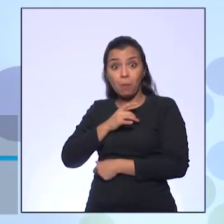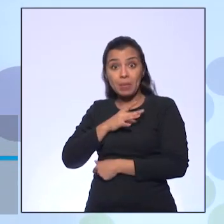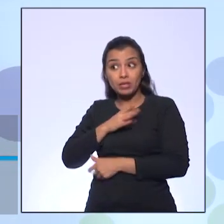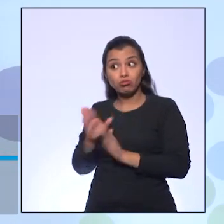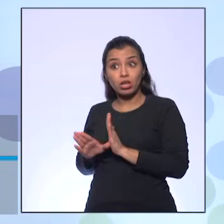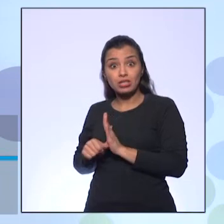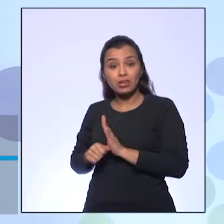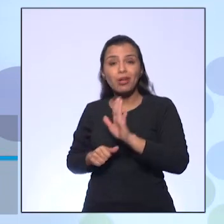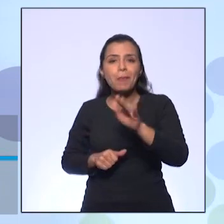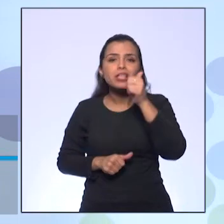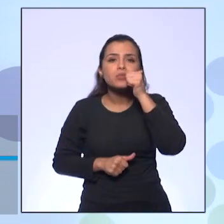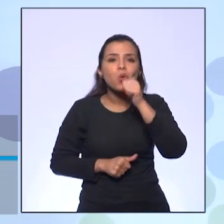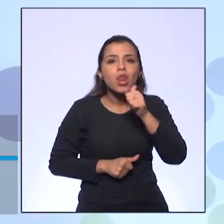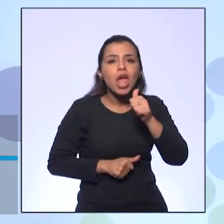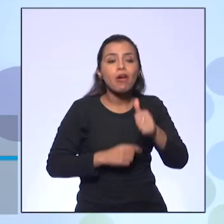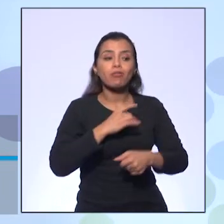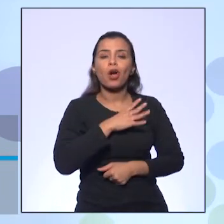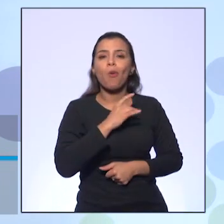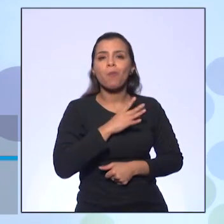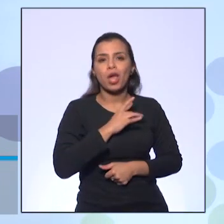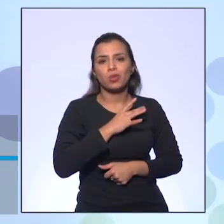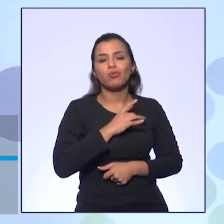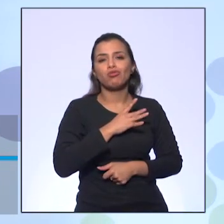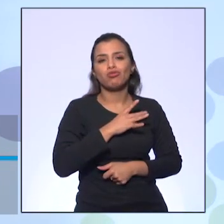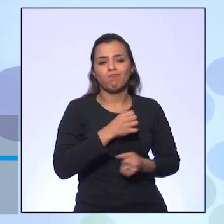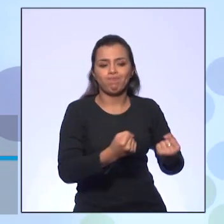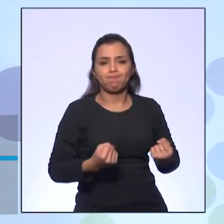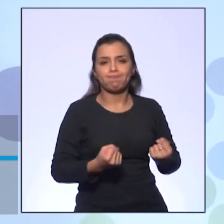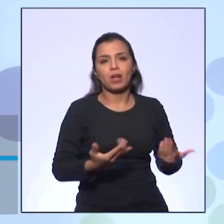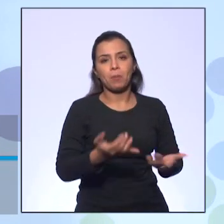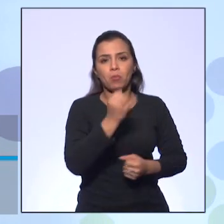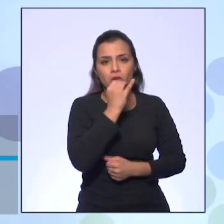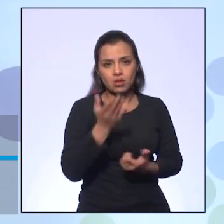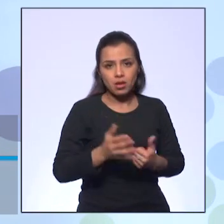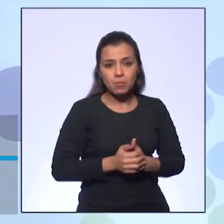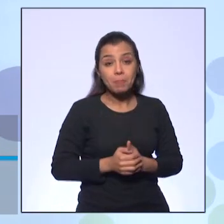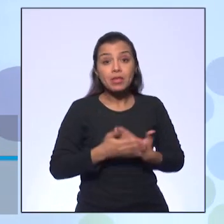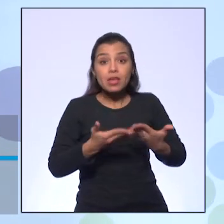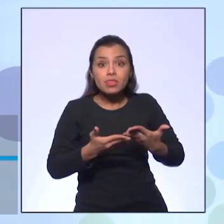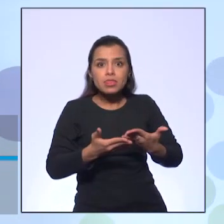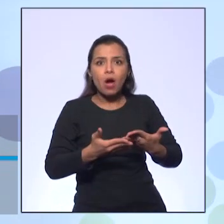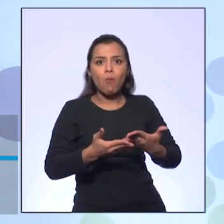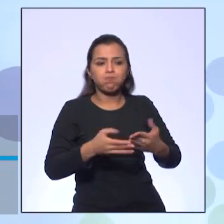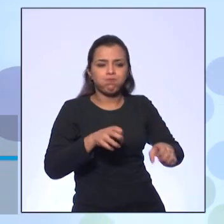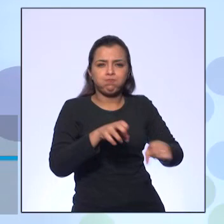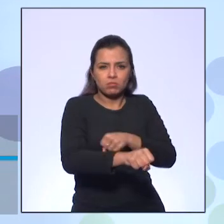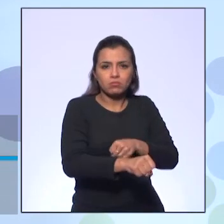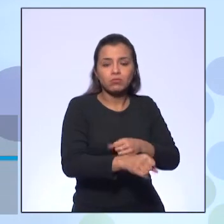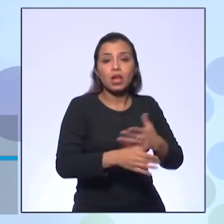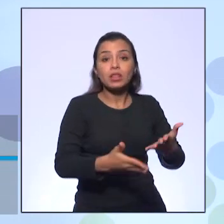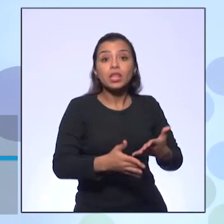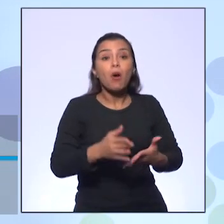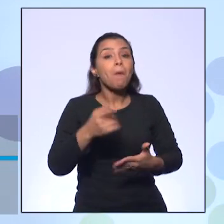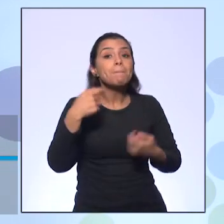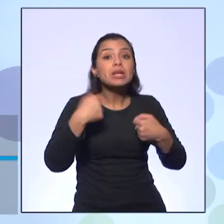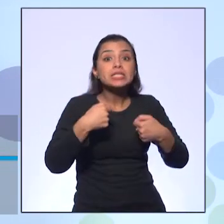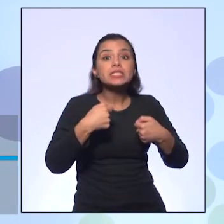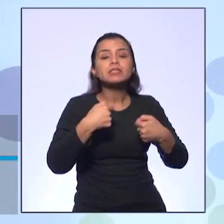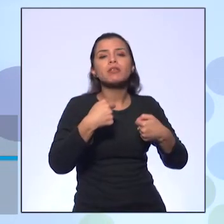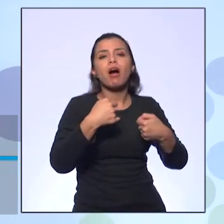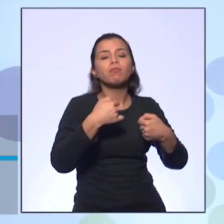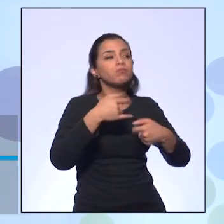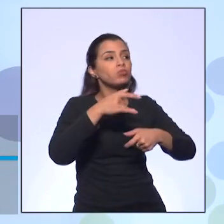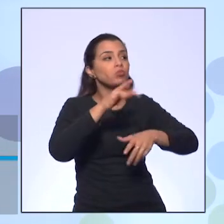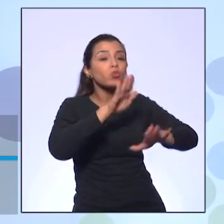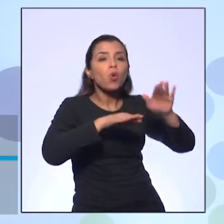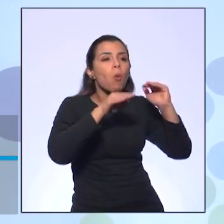Violência sexual, ou seja, temos que batalhar para uma sociedade em que haja equidade, em que ninguém tema sair à noite